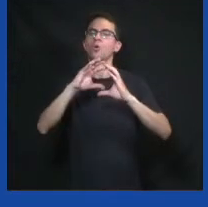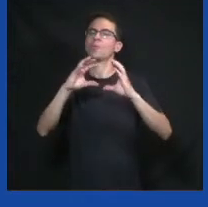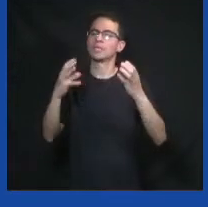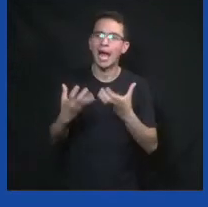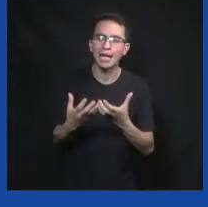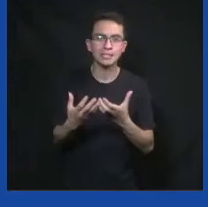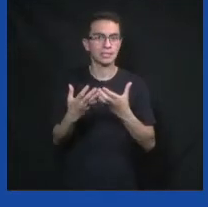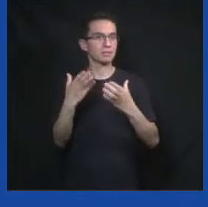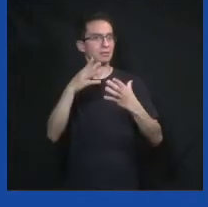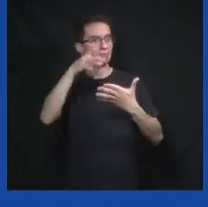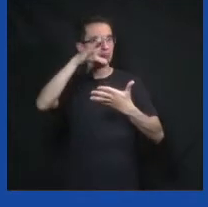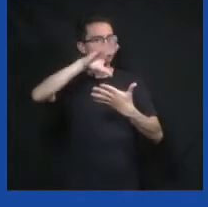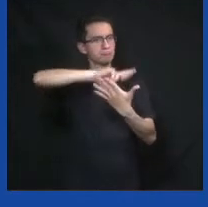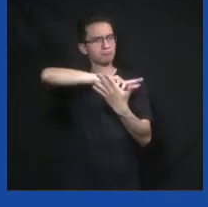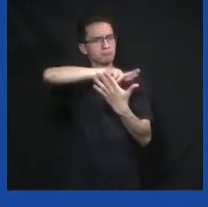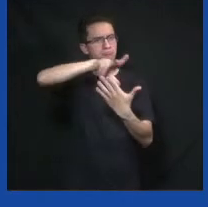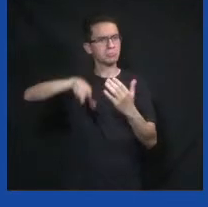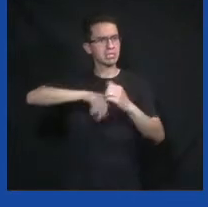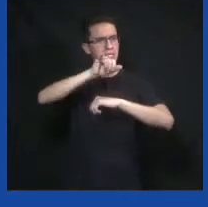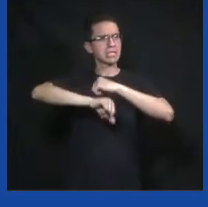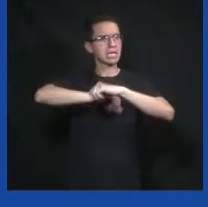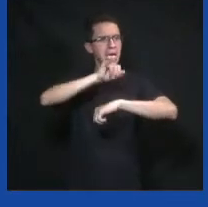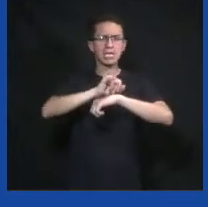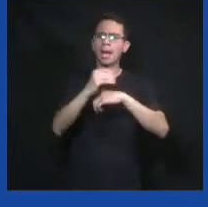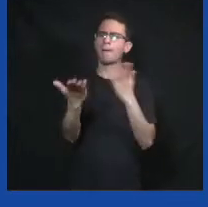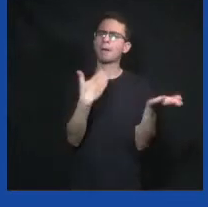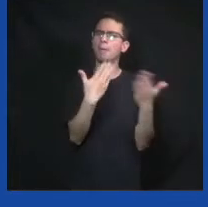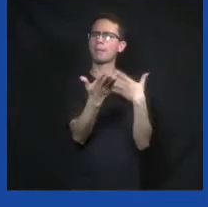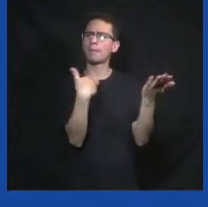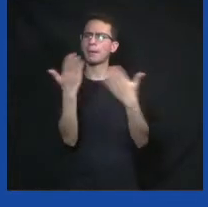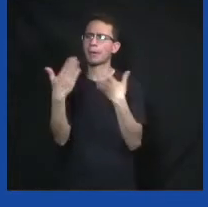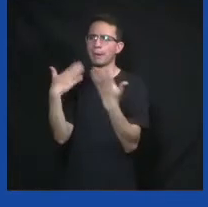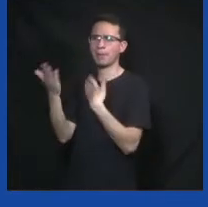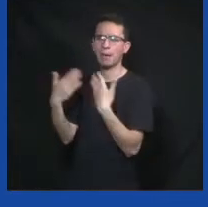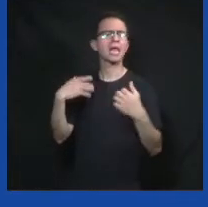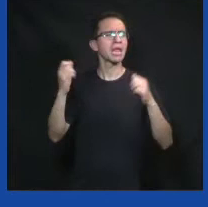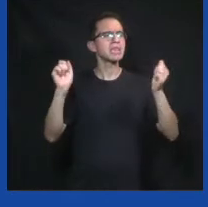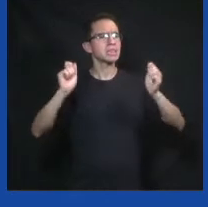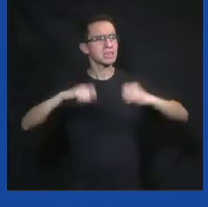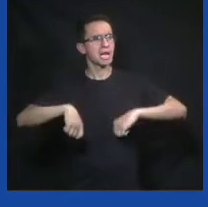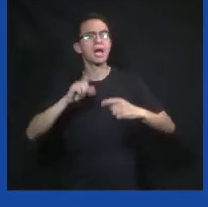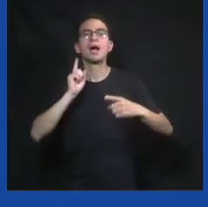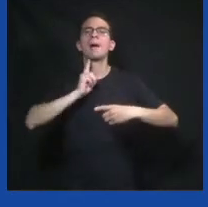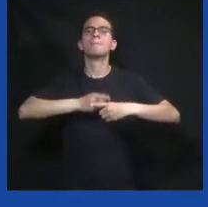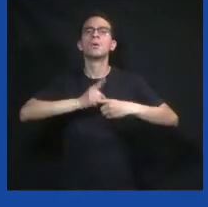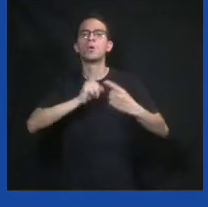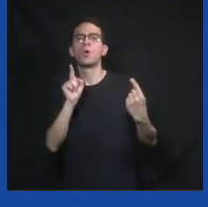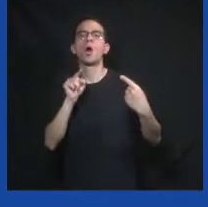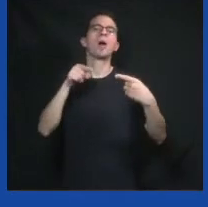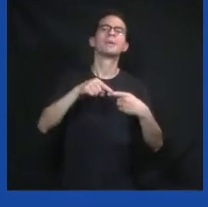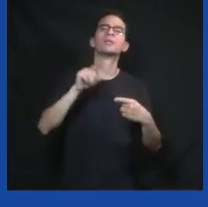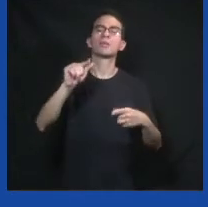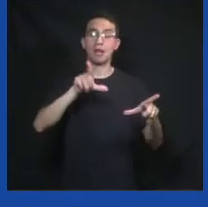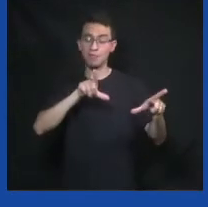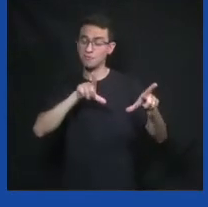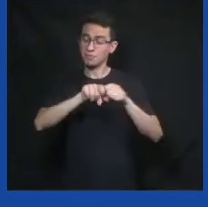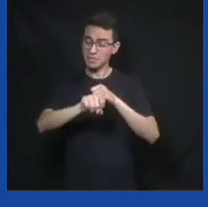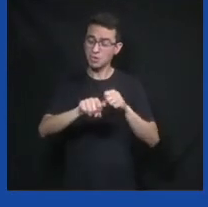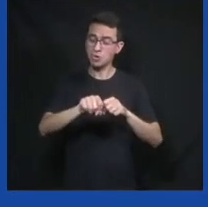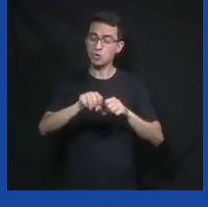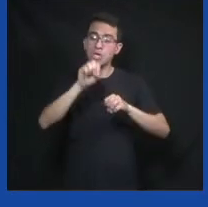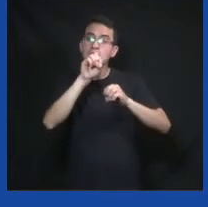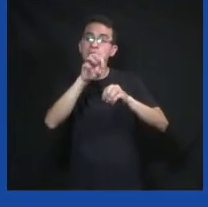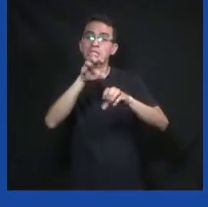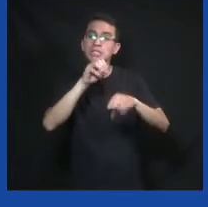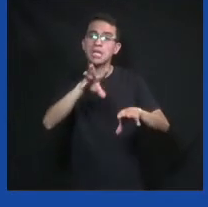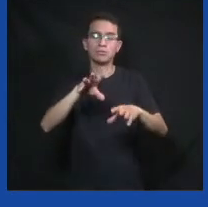invadam a internet, com uma lógica do diálogo, com uma lógica da pluralidade, de que isso faz parte da formação cidadã numa democracia. Aceitar o diverso